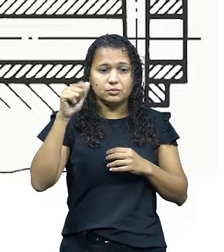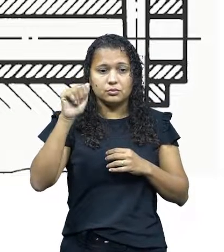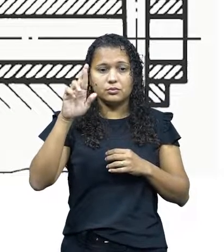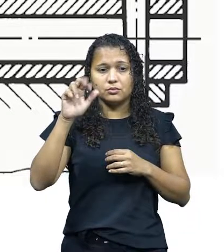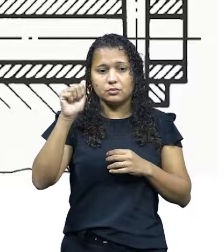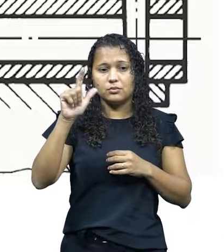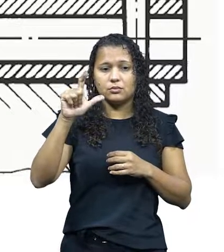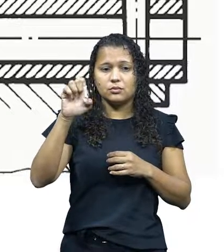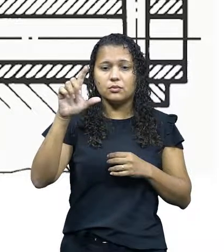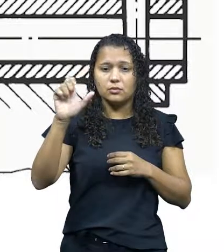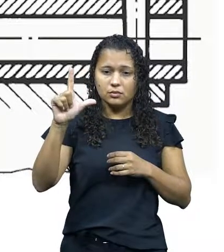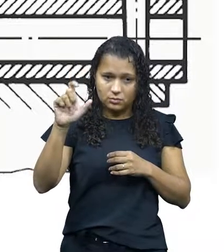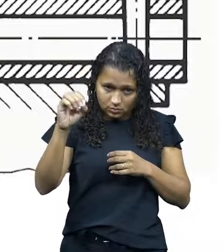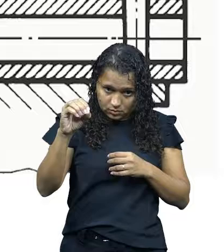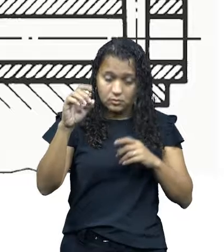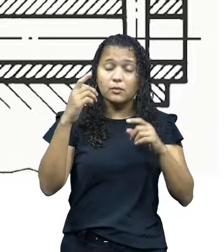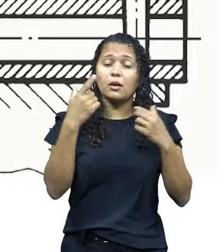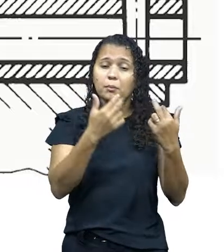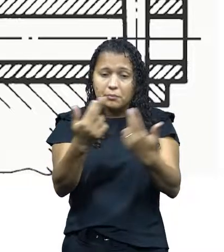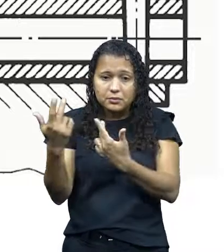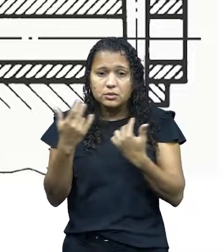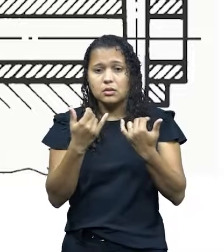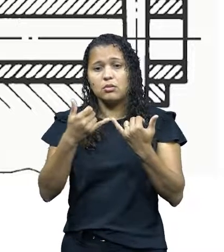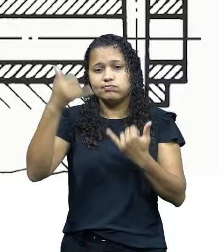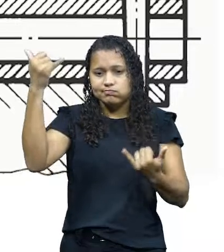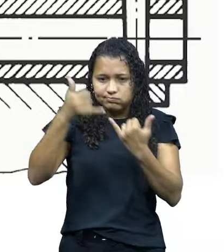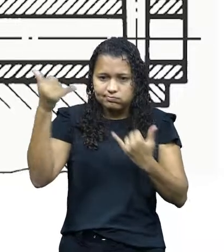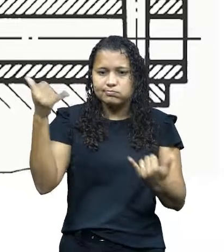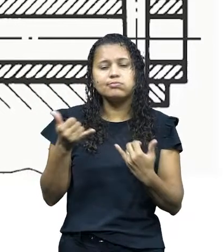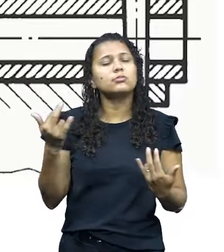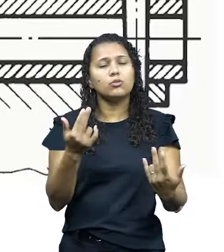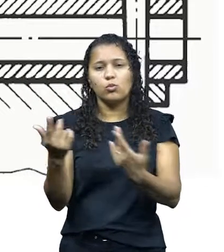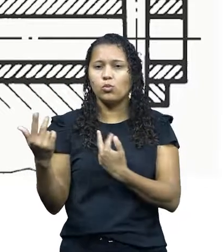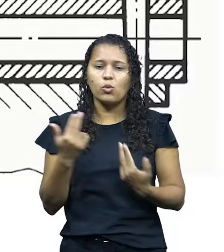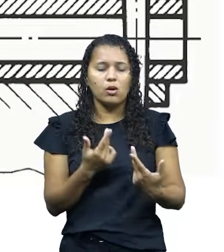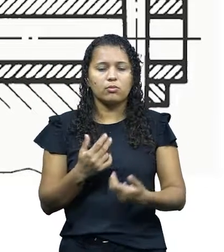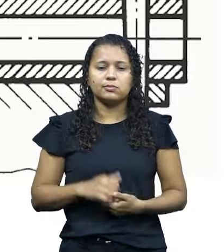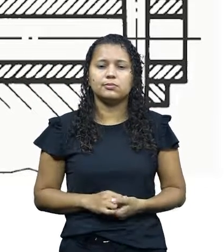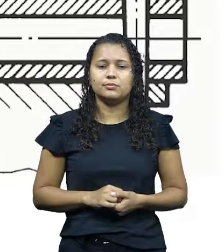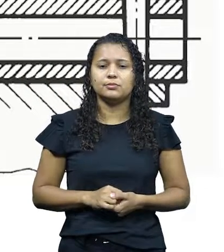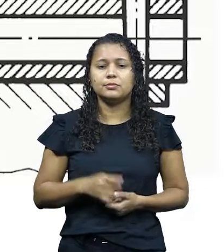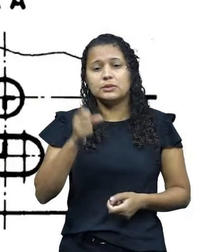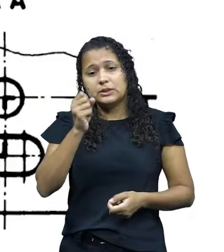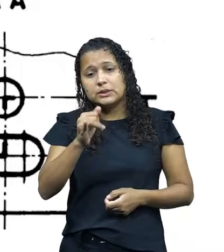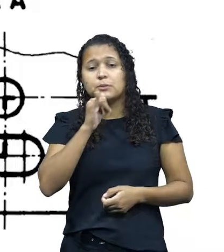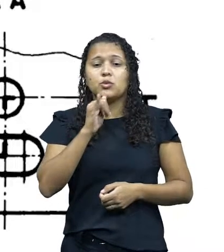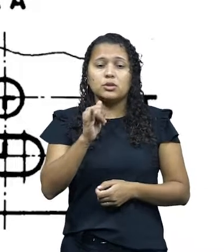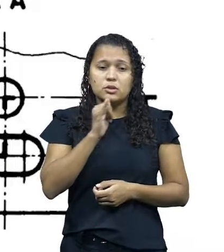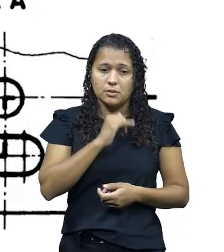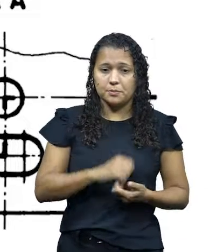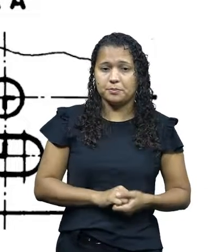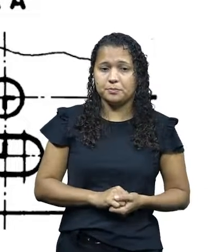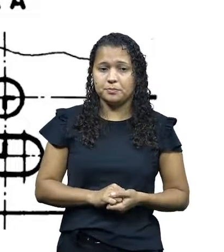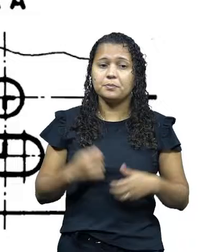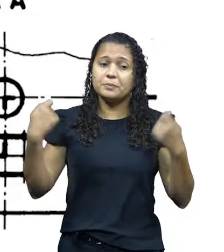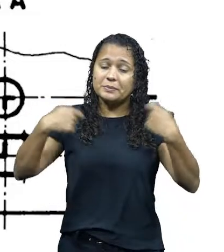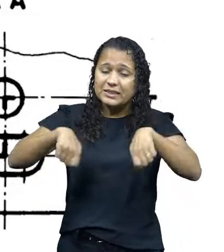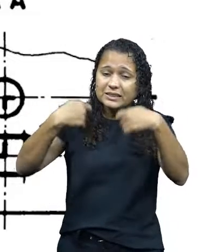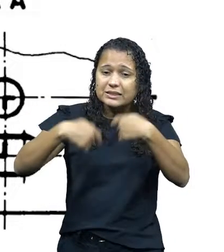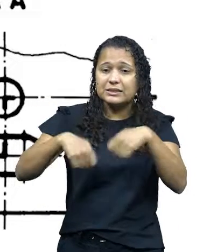de corte paralelo, sua achura deve apresentar a mesma direção também. Se